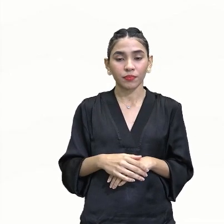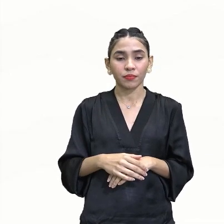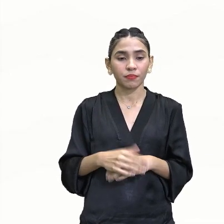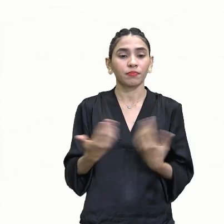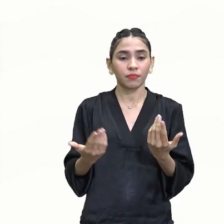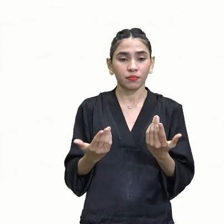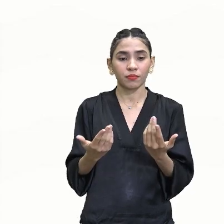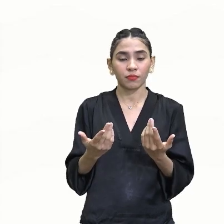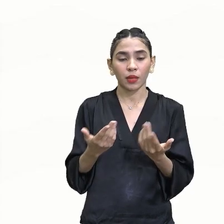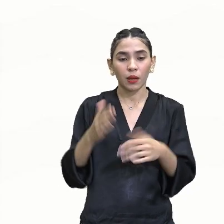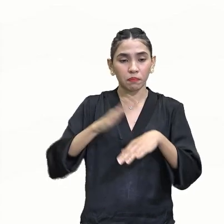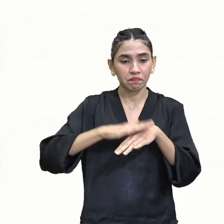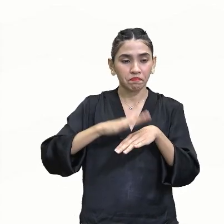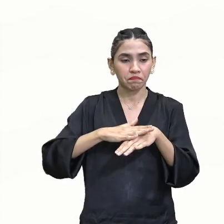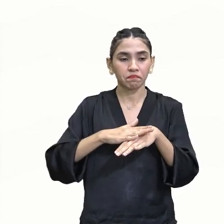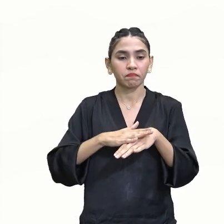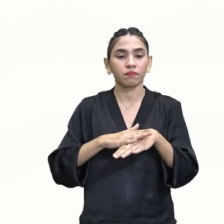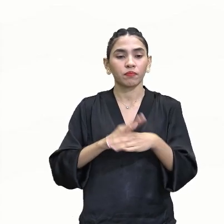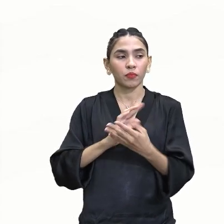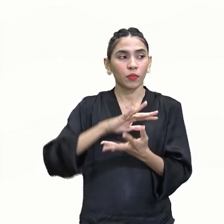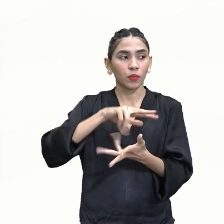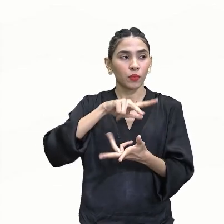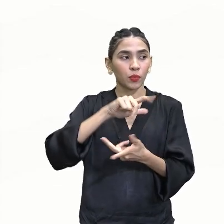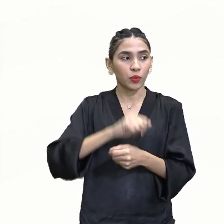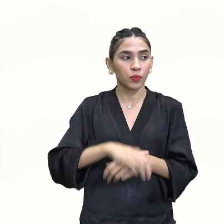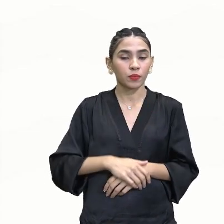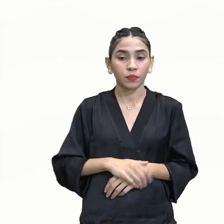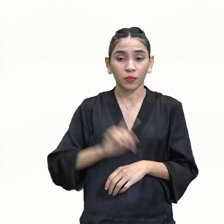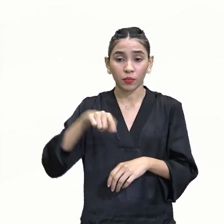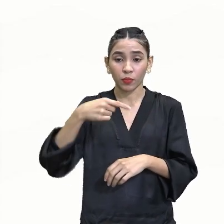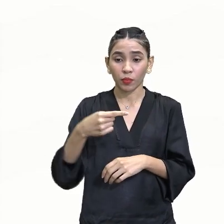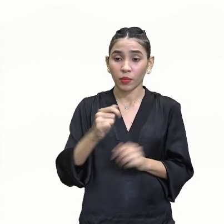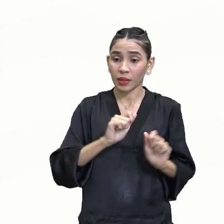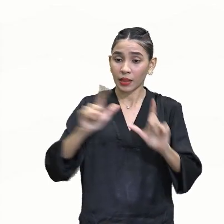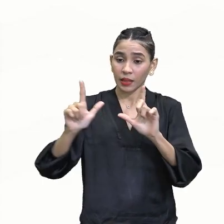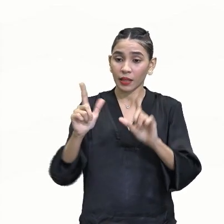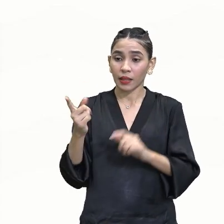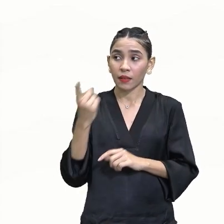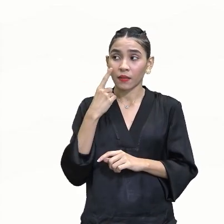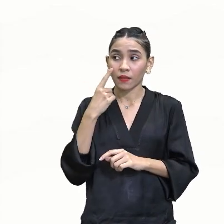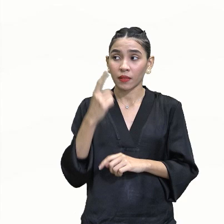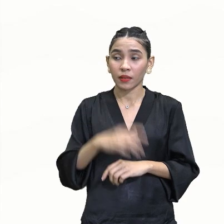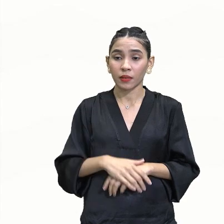coisas, né? Das coisas que são produzidas no mundo todo. Na próxima tela a gente vai ver